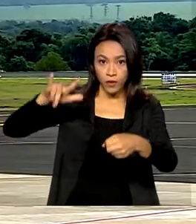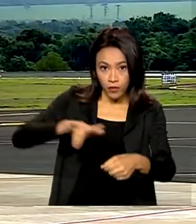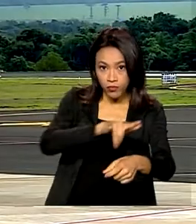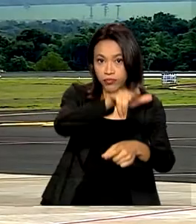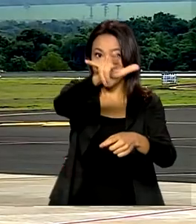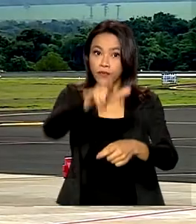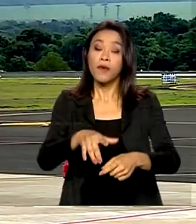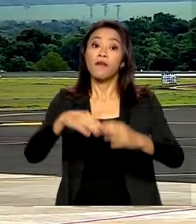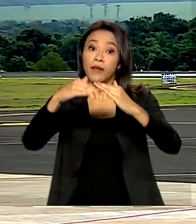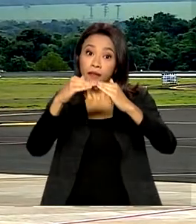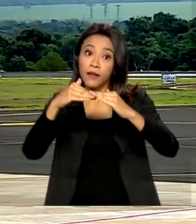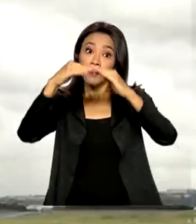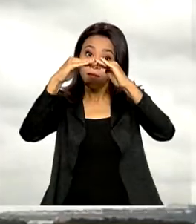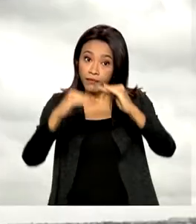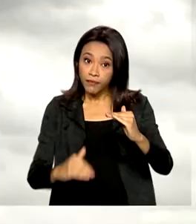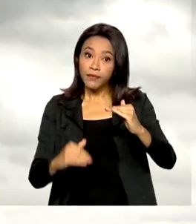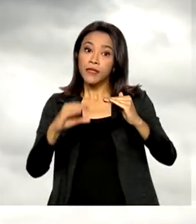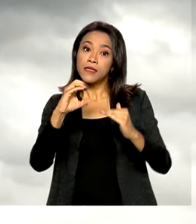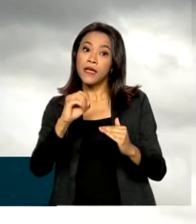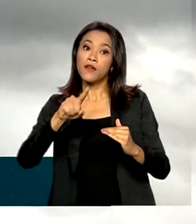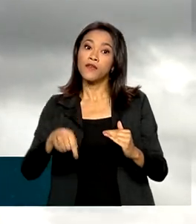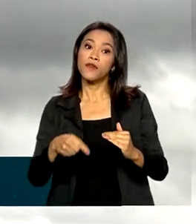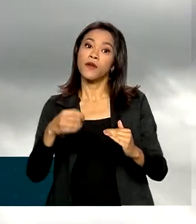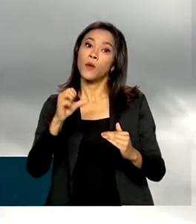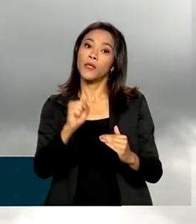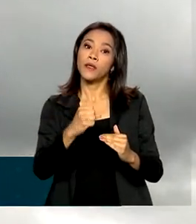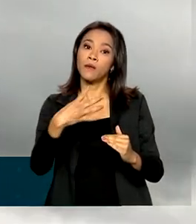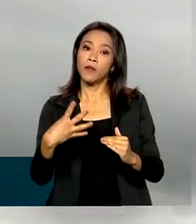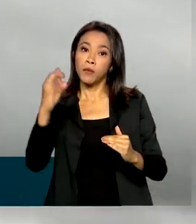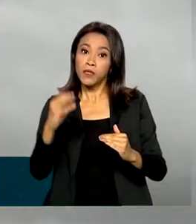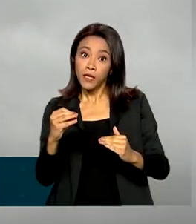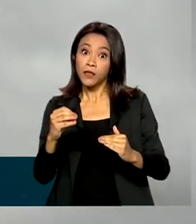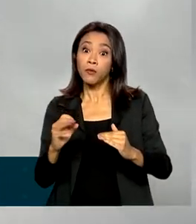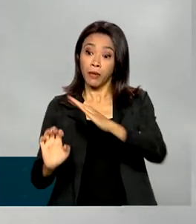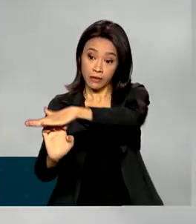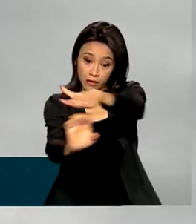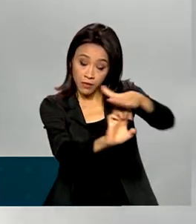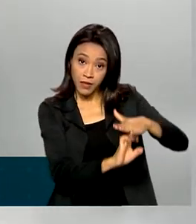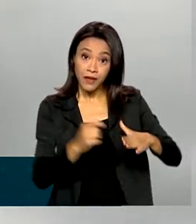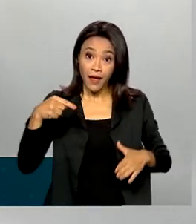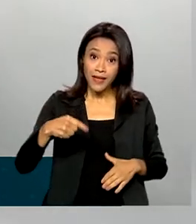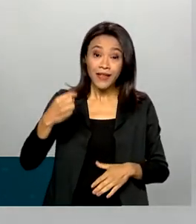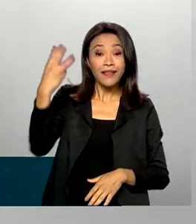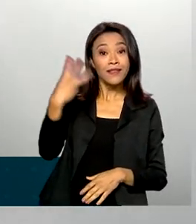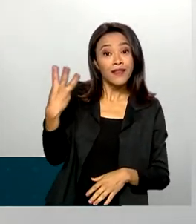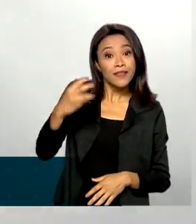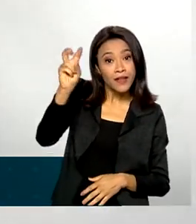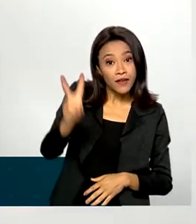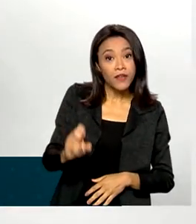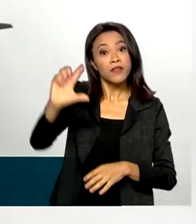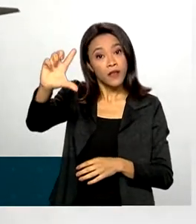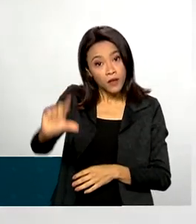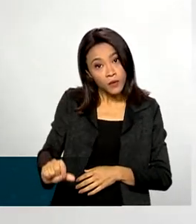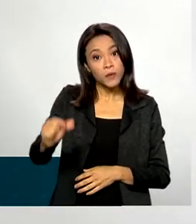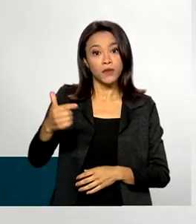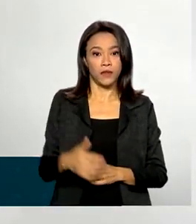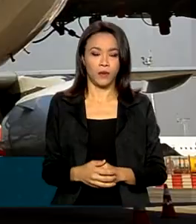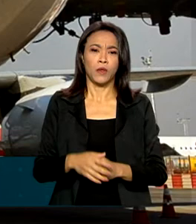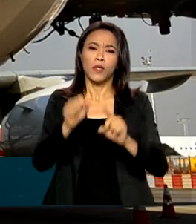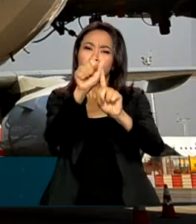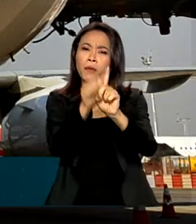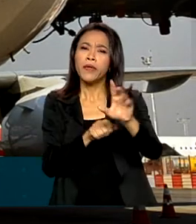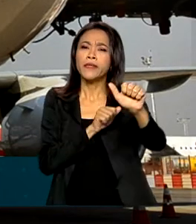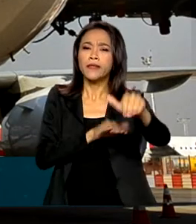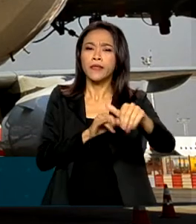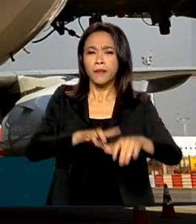0,84% para as distribuidoras Esta é a terceira vez seguida em que o preço do combustível é reduzido em setembro